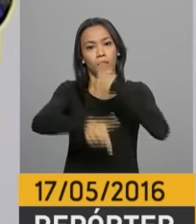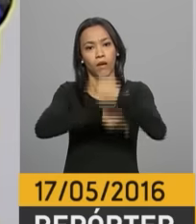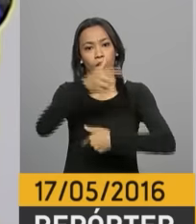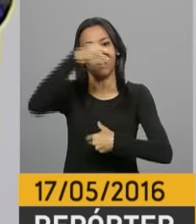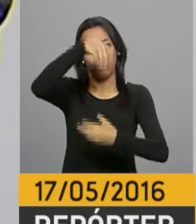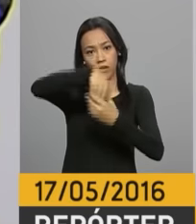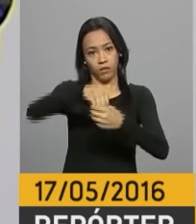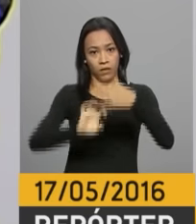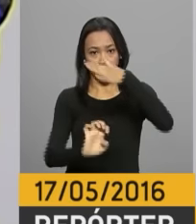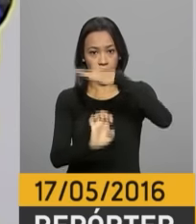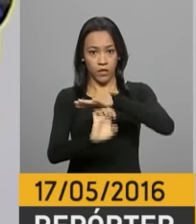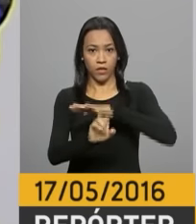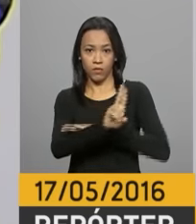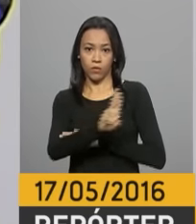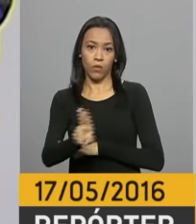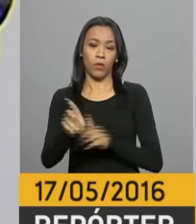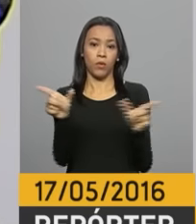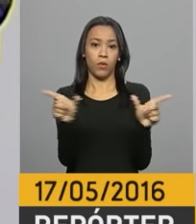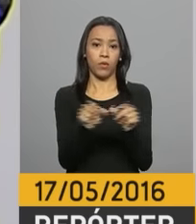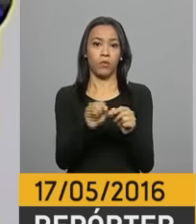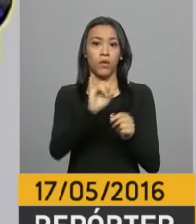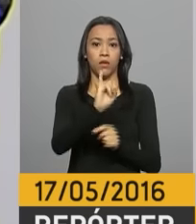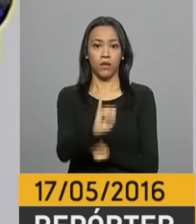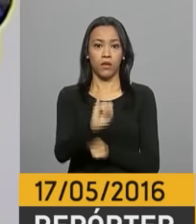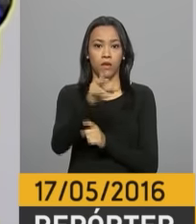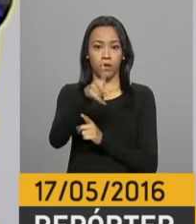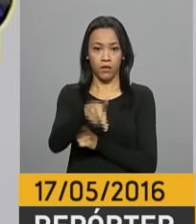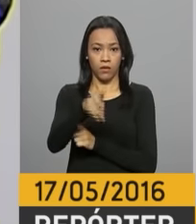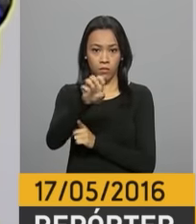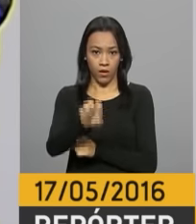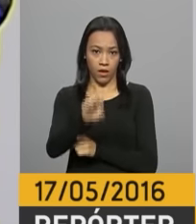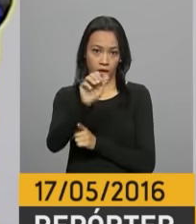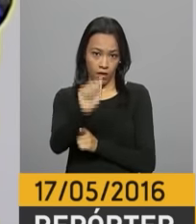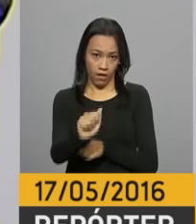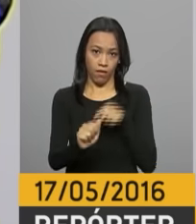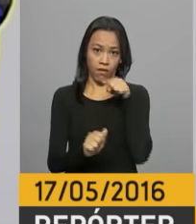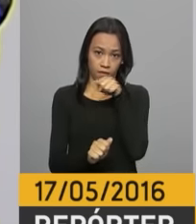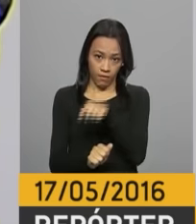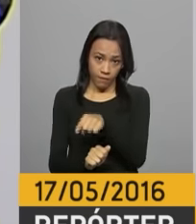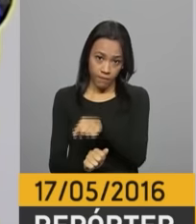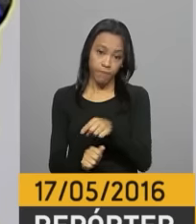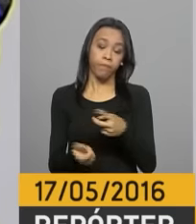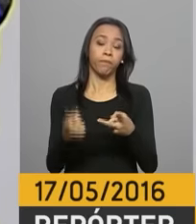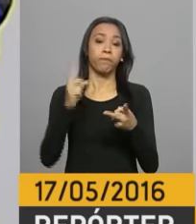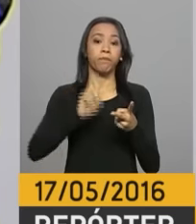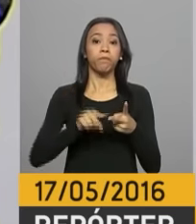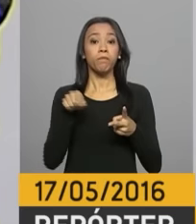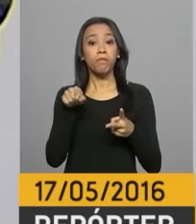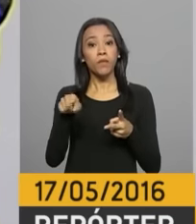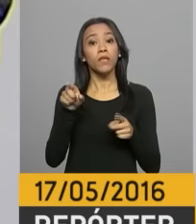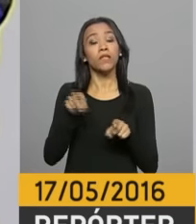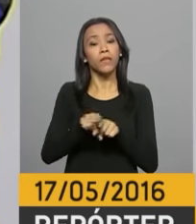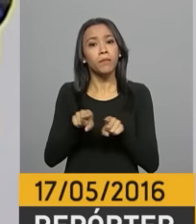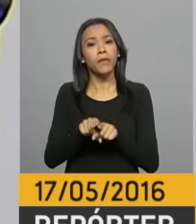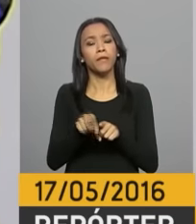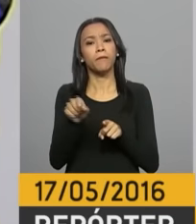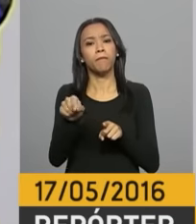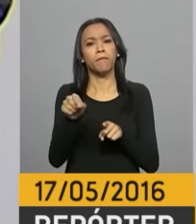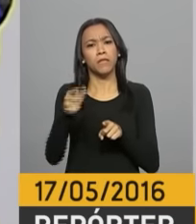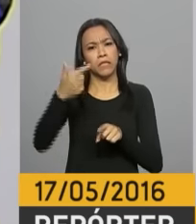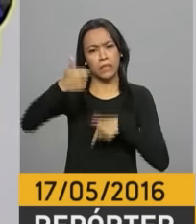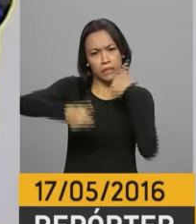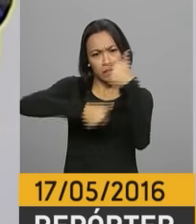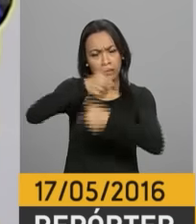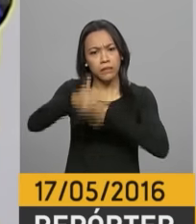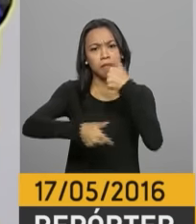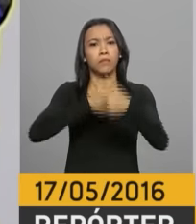97, é membro do Conselho Editorial do Journal of Social Policy, que é publicado pela Cambridge